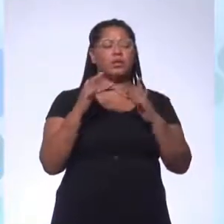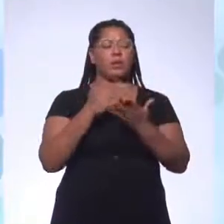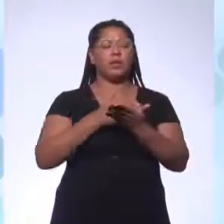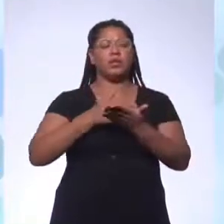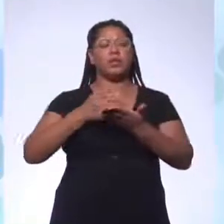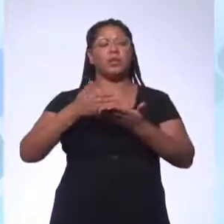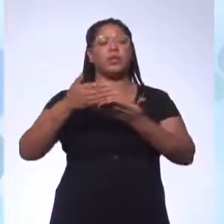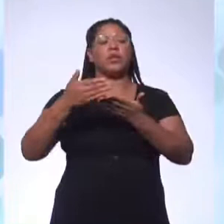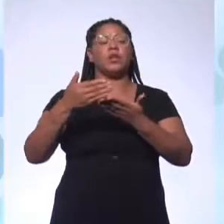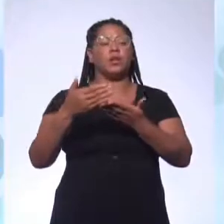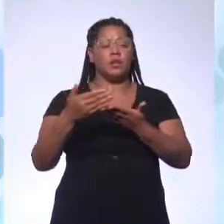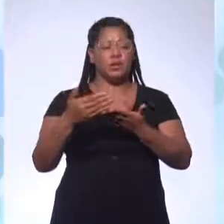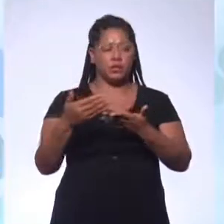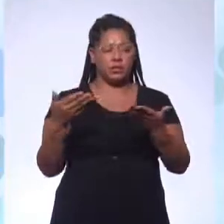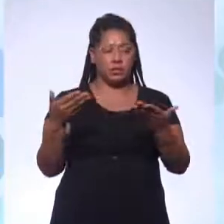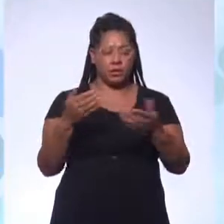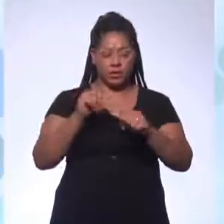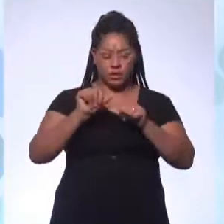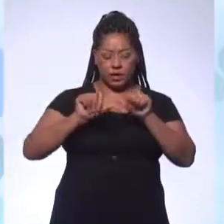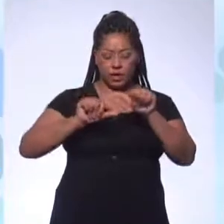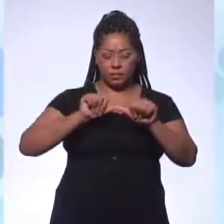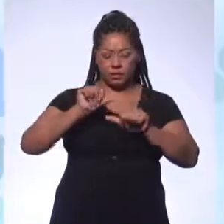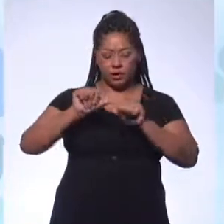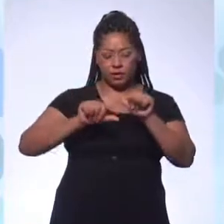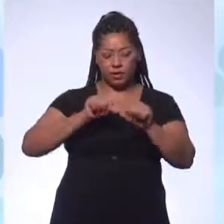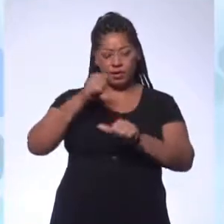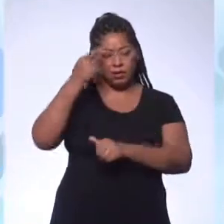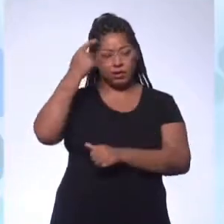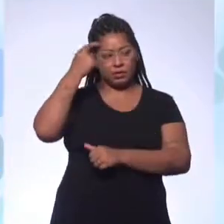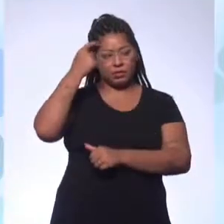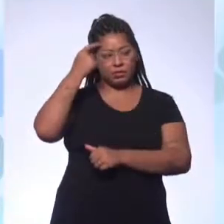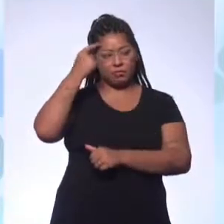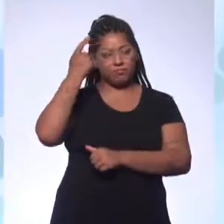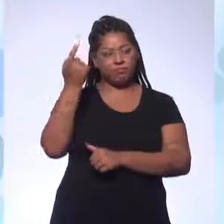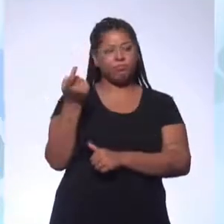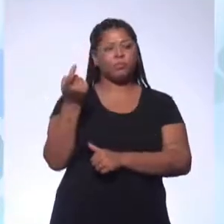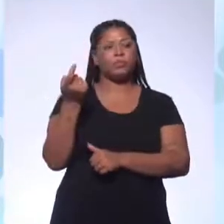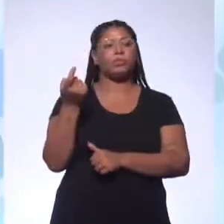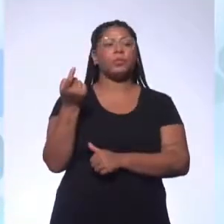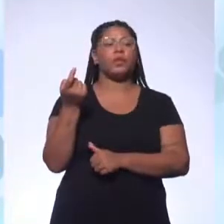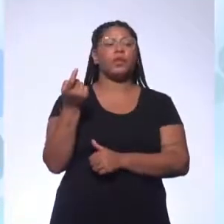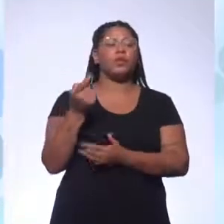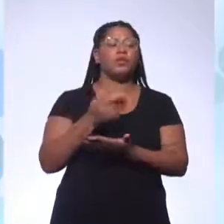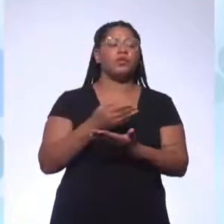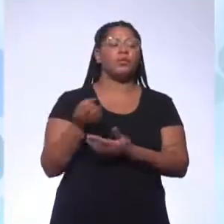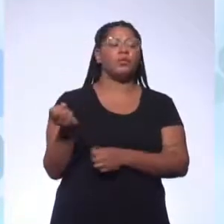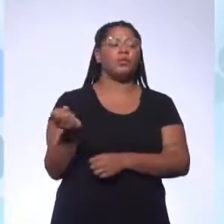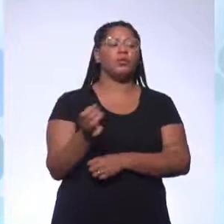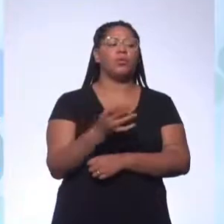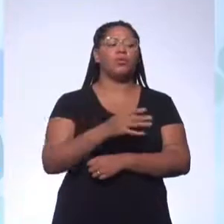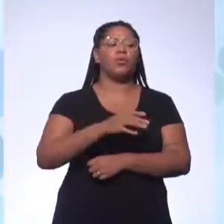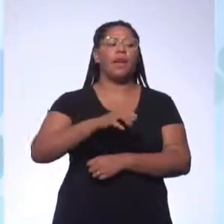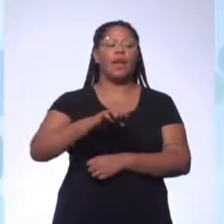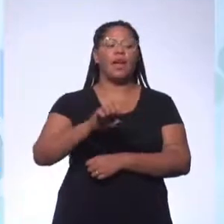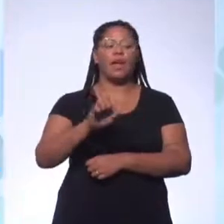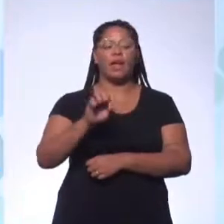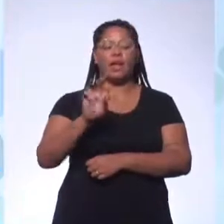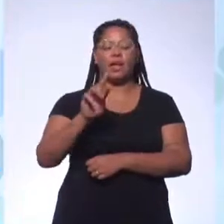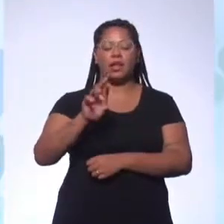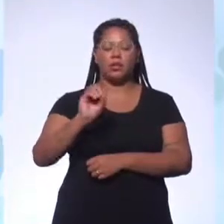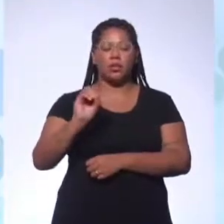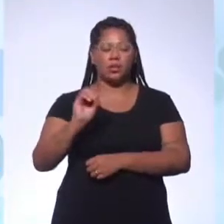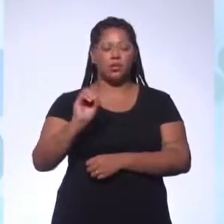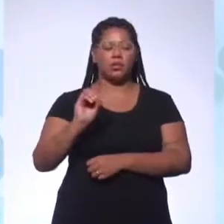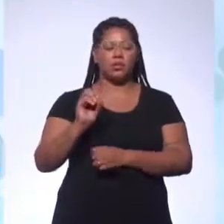uma mudança nesse pensamento, a formação de um novo ethos, porque está